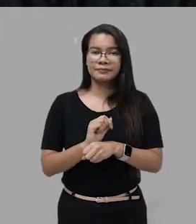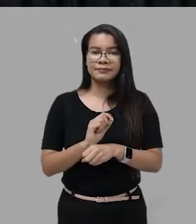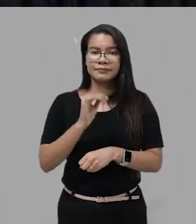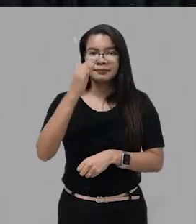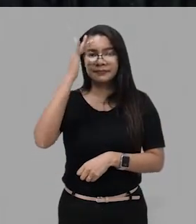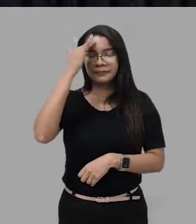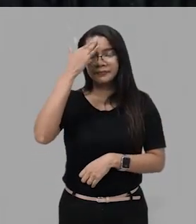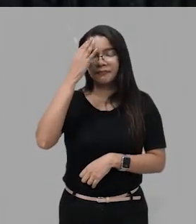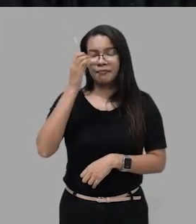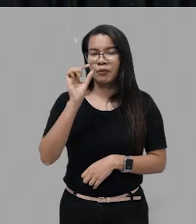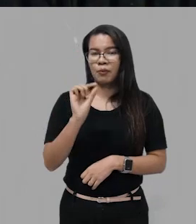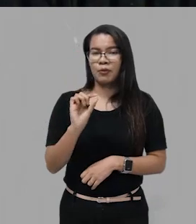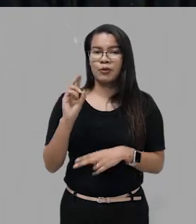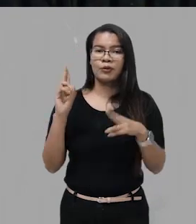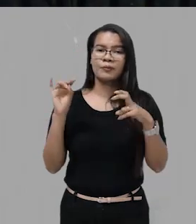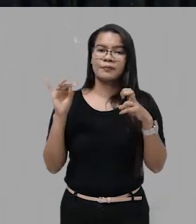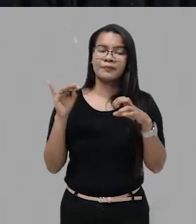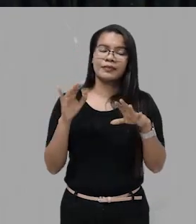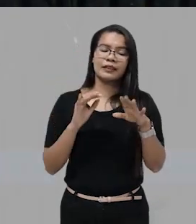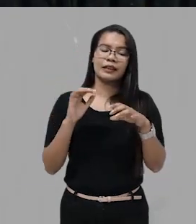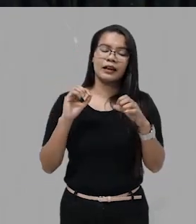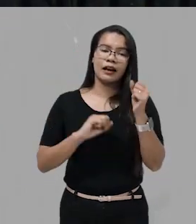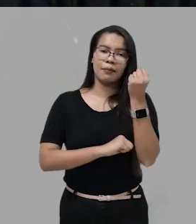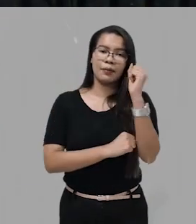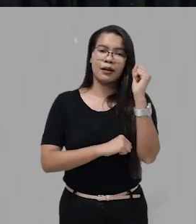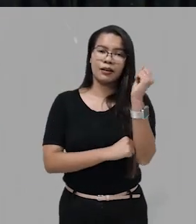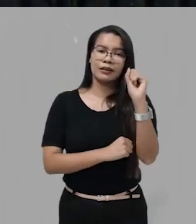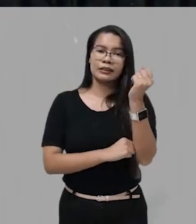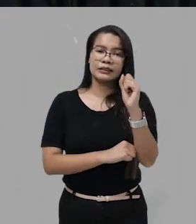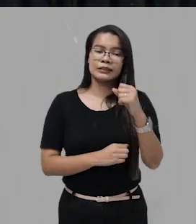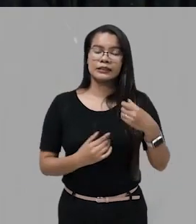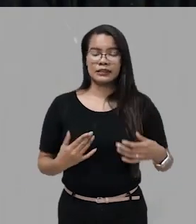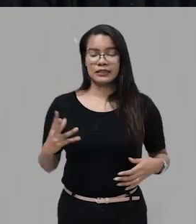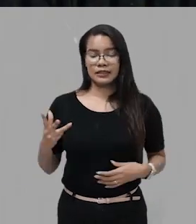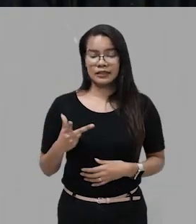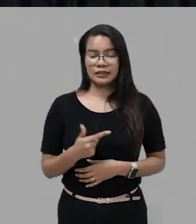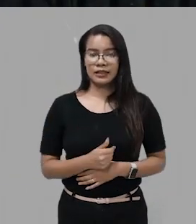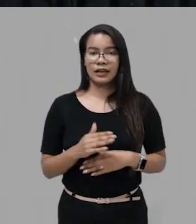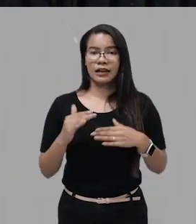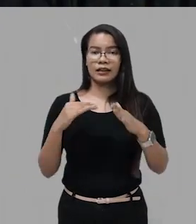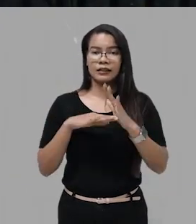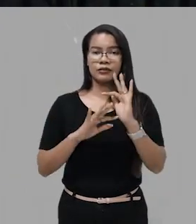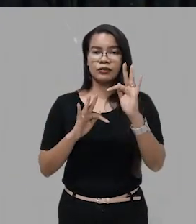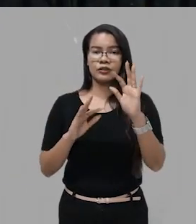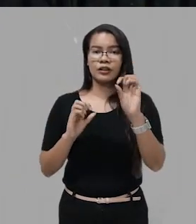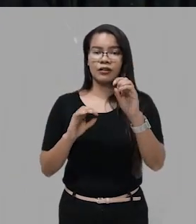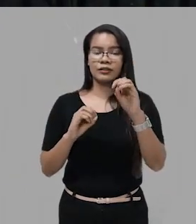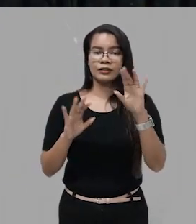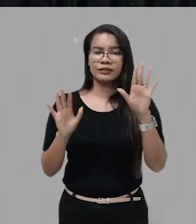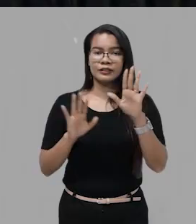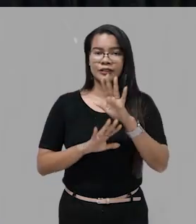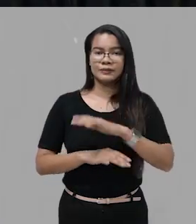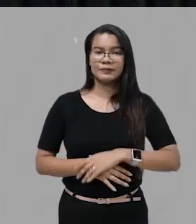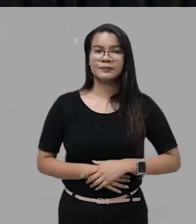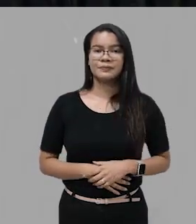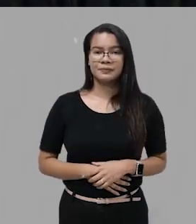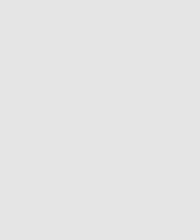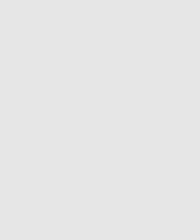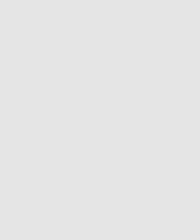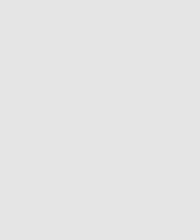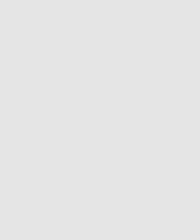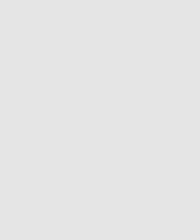tenham entendido um pouquinho sobre as capacidades físicas, a coordenação motora e a agilidade. E até a nossa próxima aula, hein? Vamos para cima!